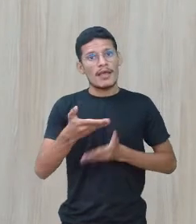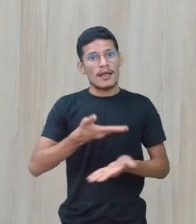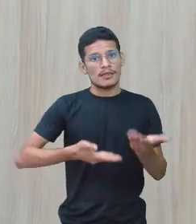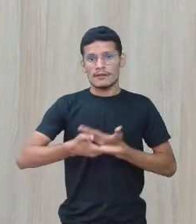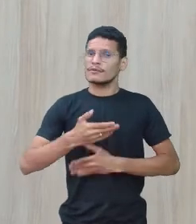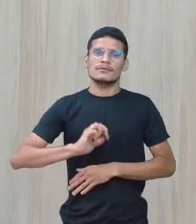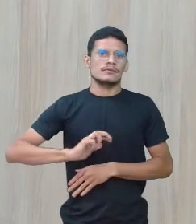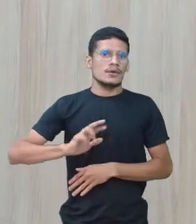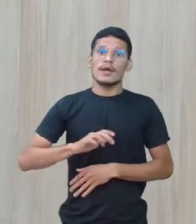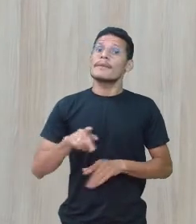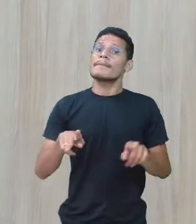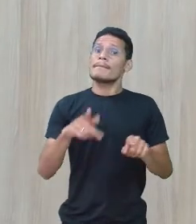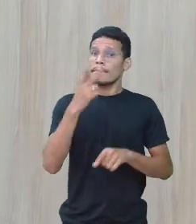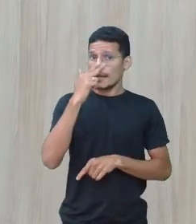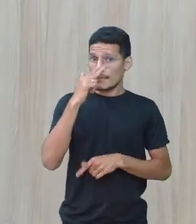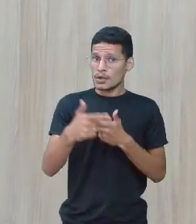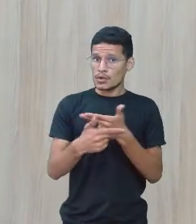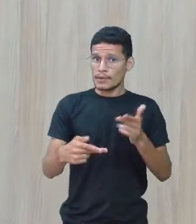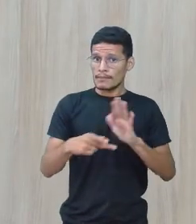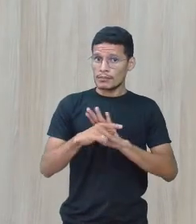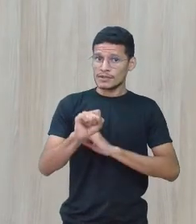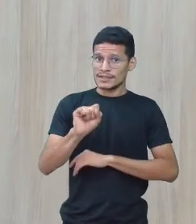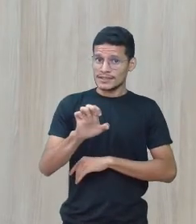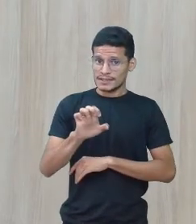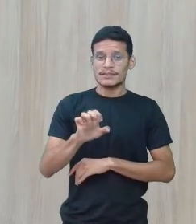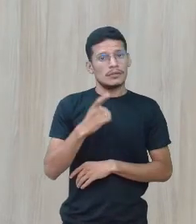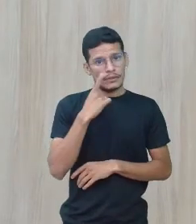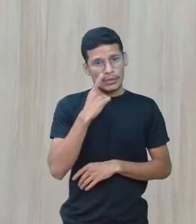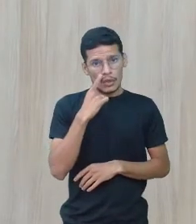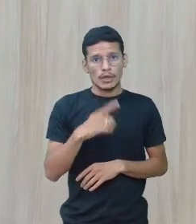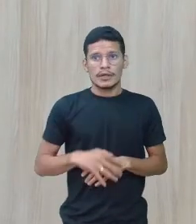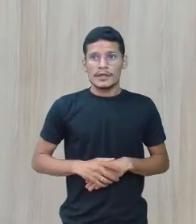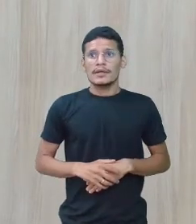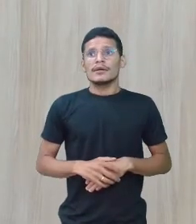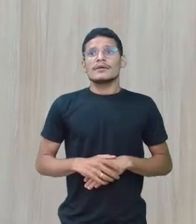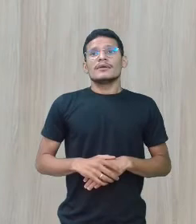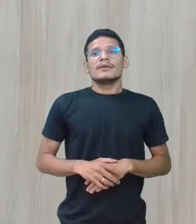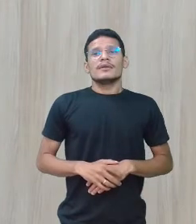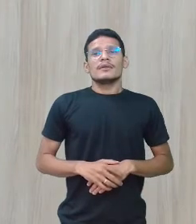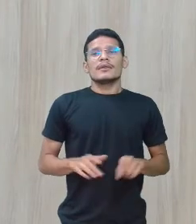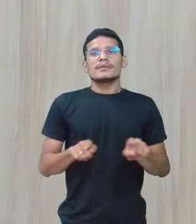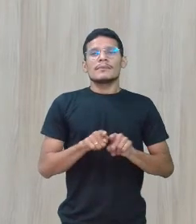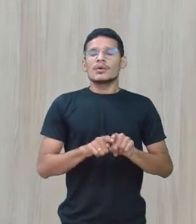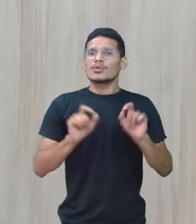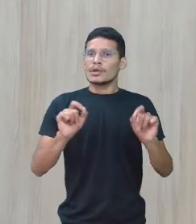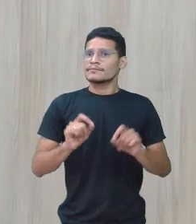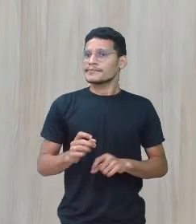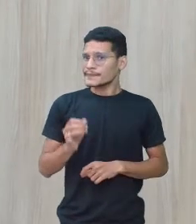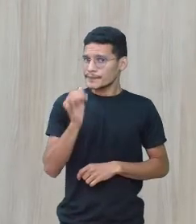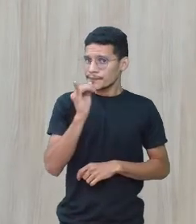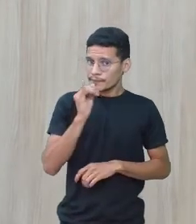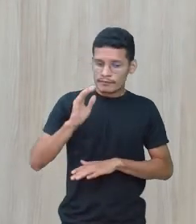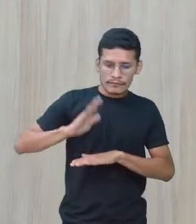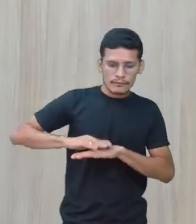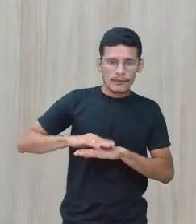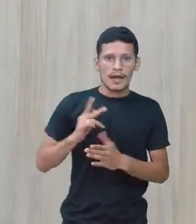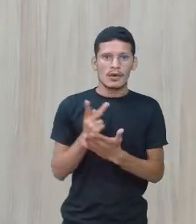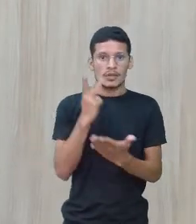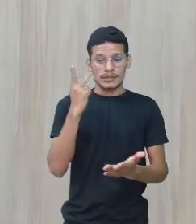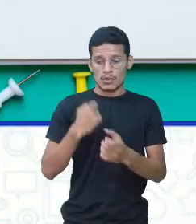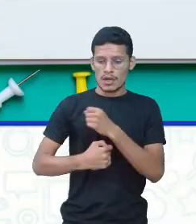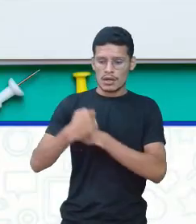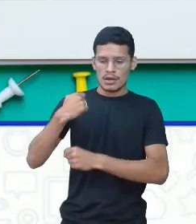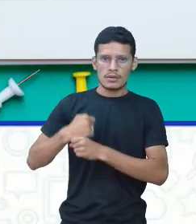coisa do se, tá? Então, ó, já aqui, visto que, como o fato ocorreu no